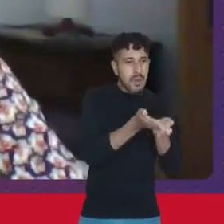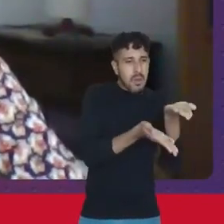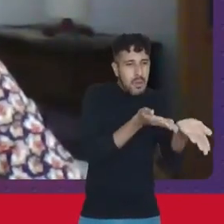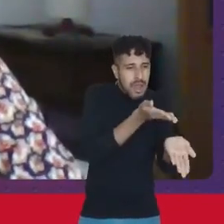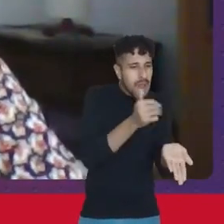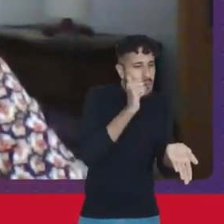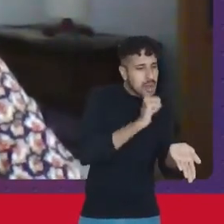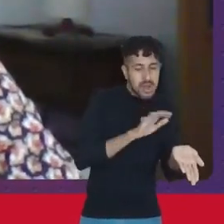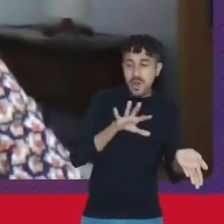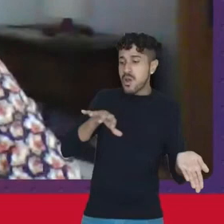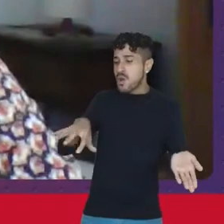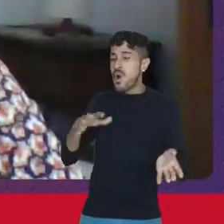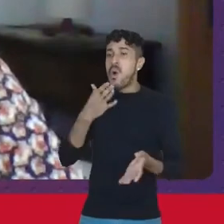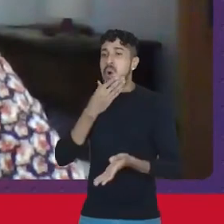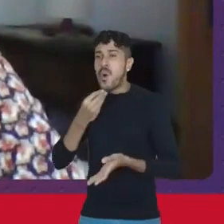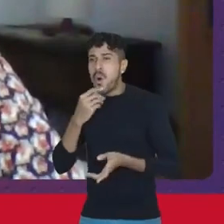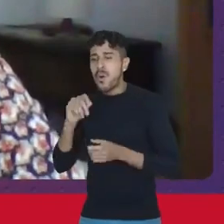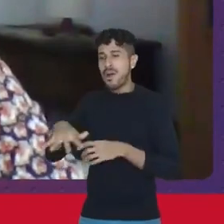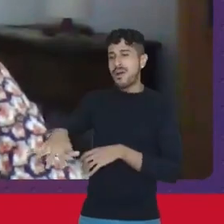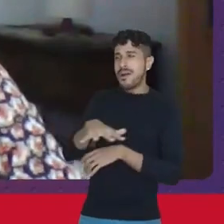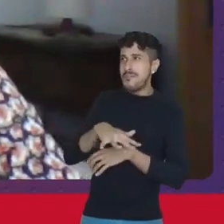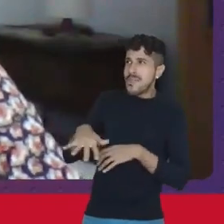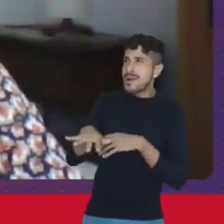cuidados, e os homens no espaço